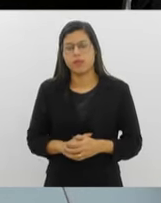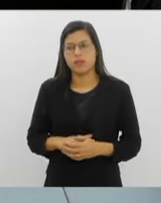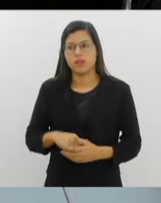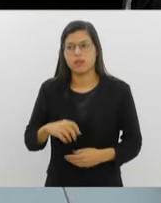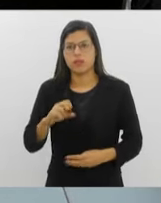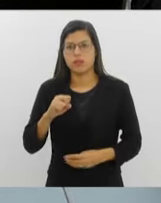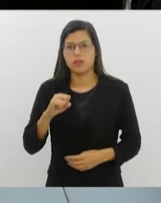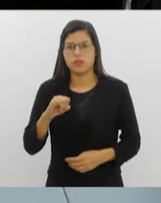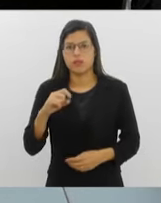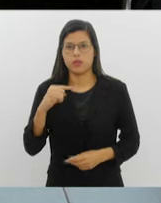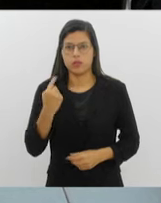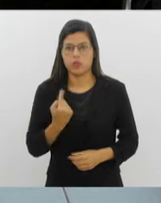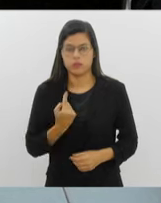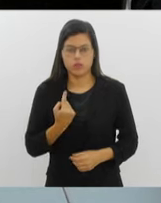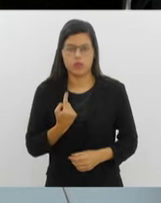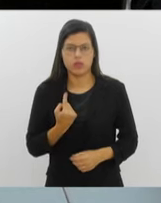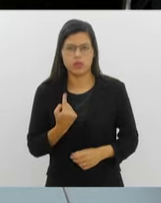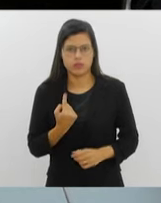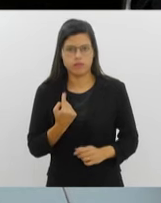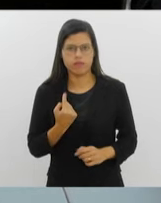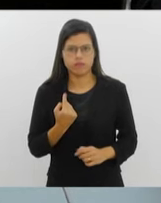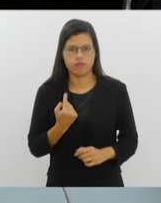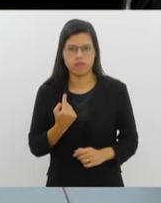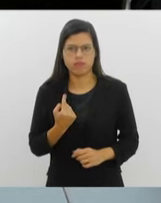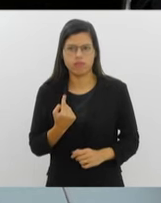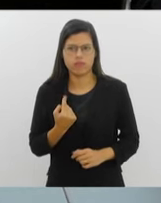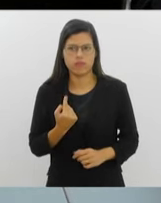pudesse, em vez da